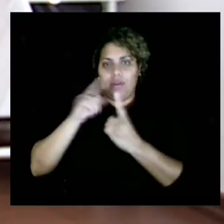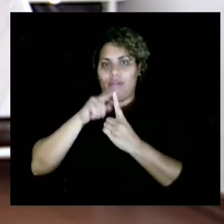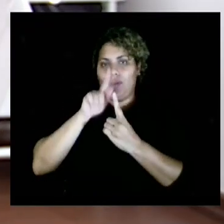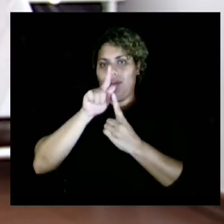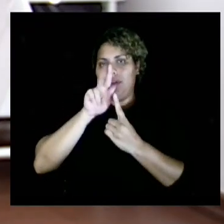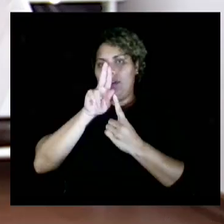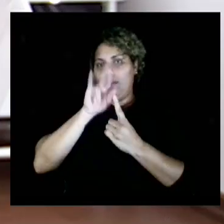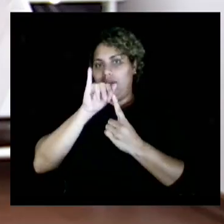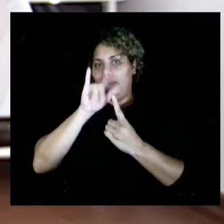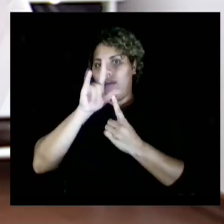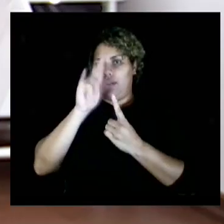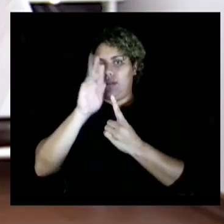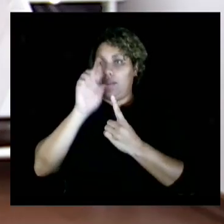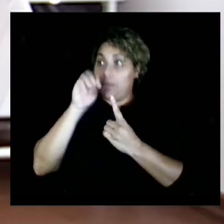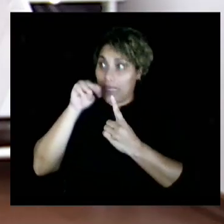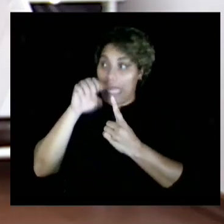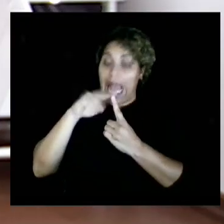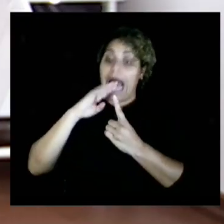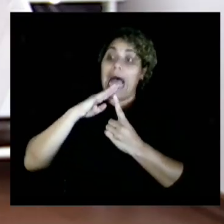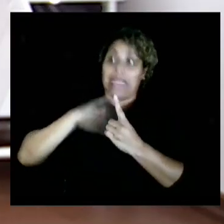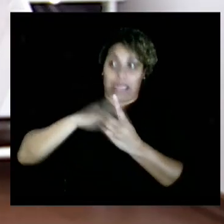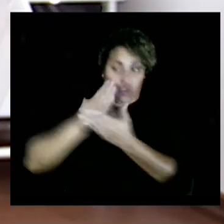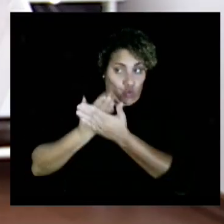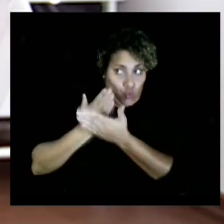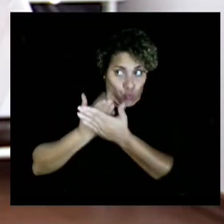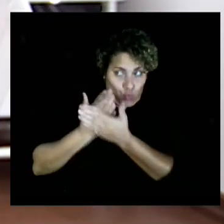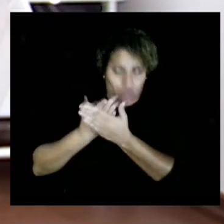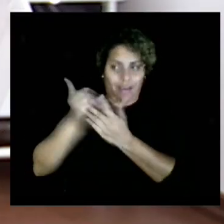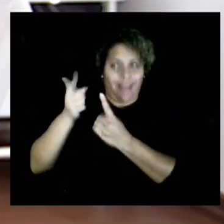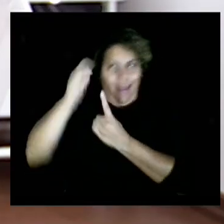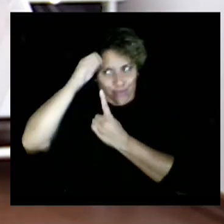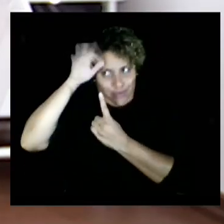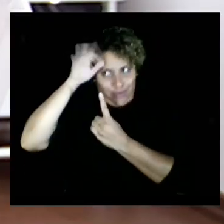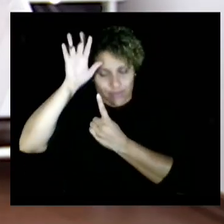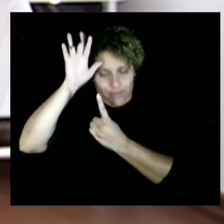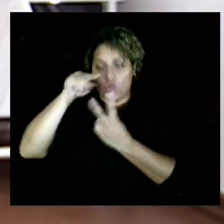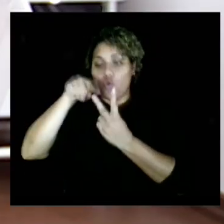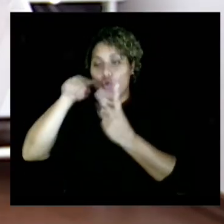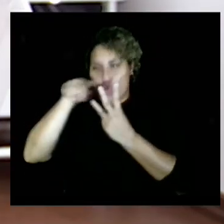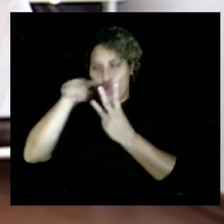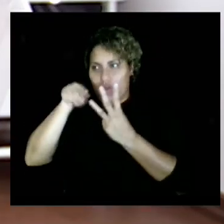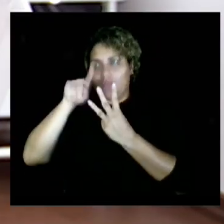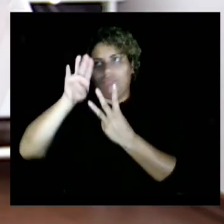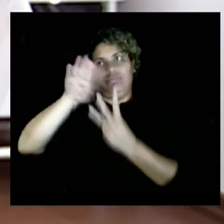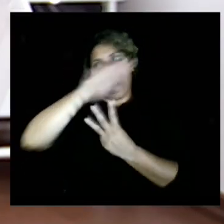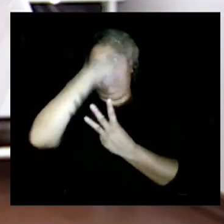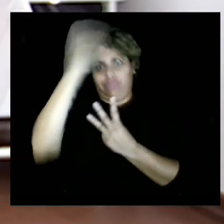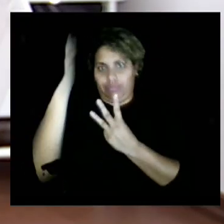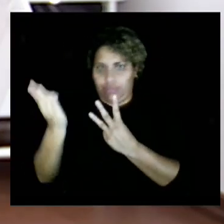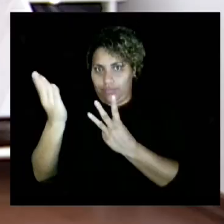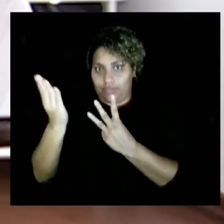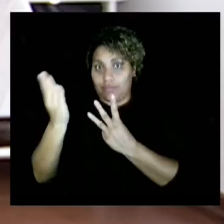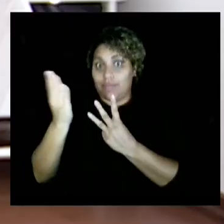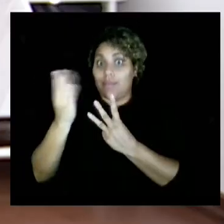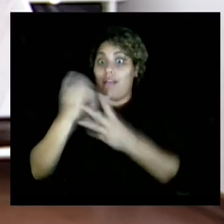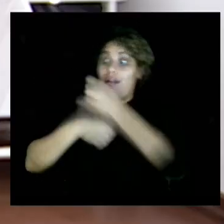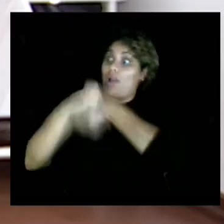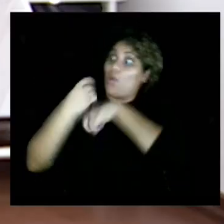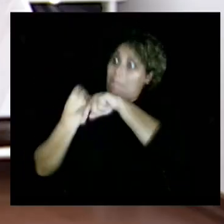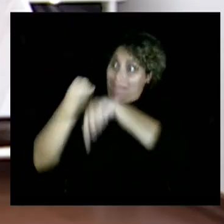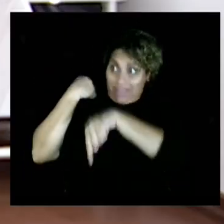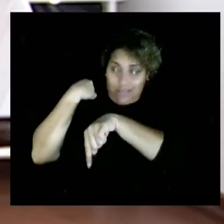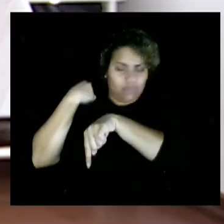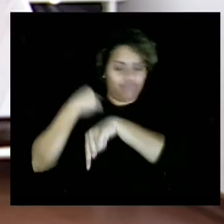o autista, e os outros 2 período integral. Mas até o ano passado não era integral. Então, quando eu tenho cliente no horário